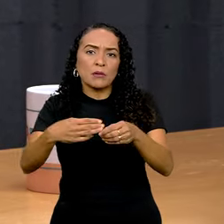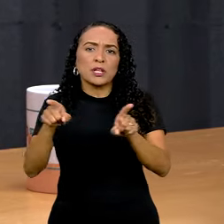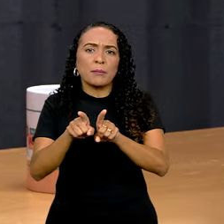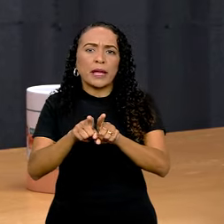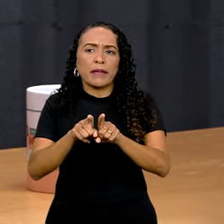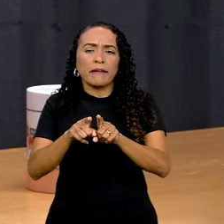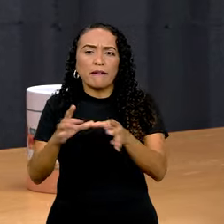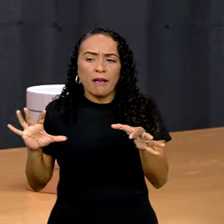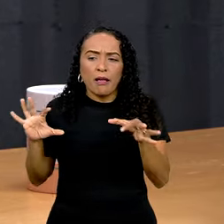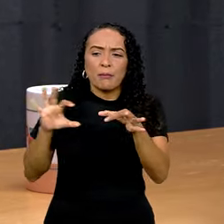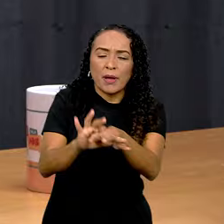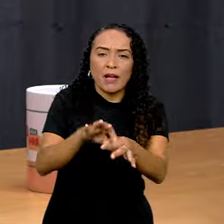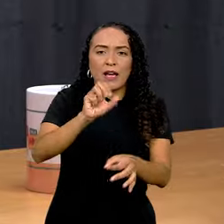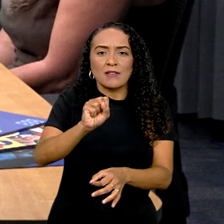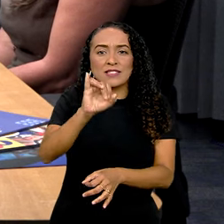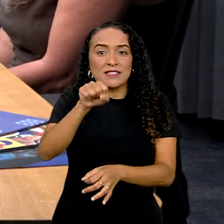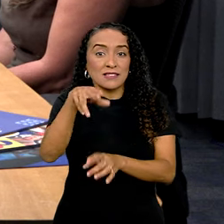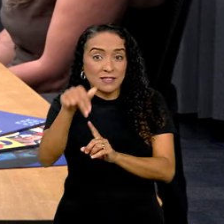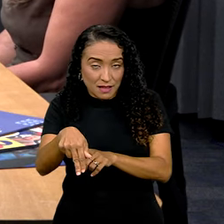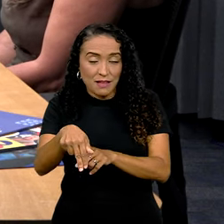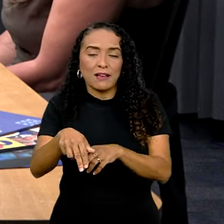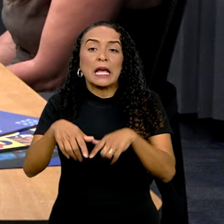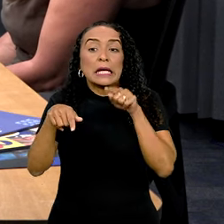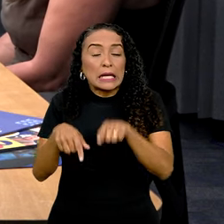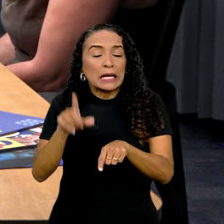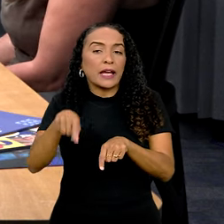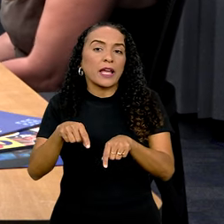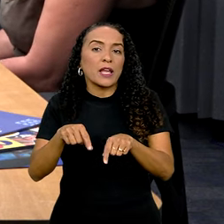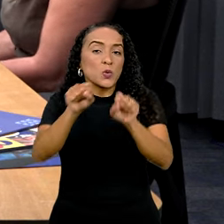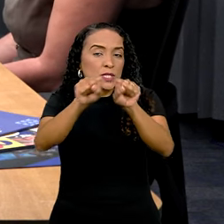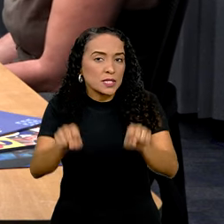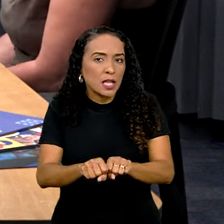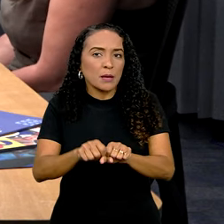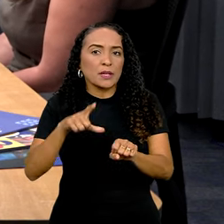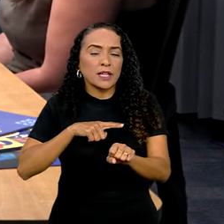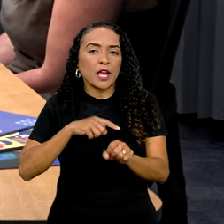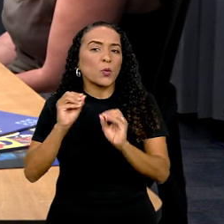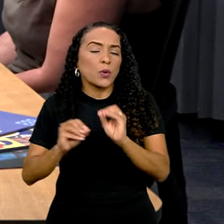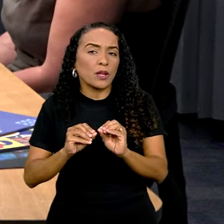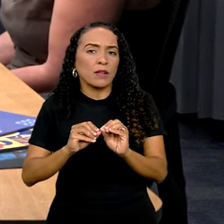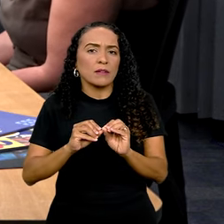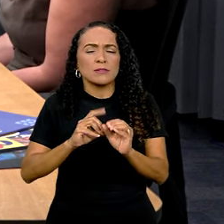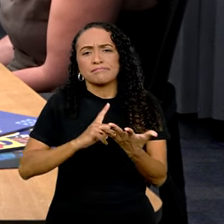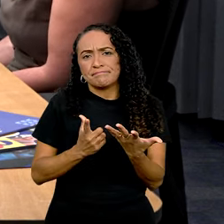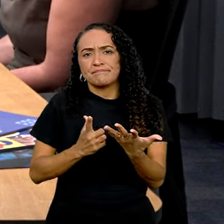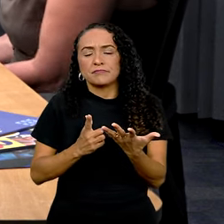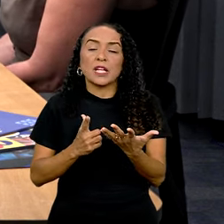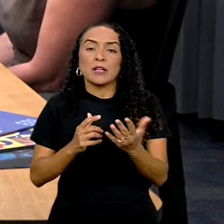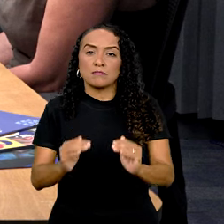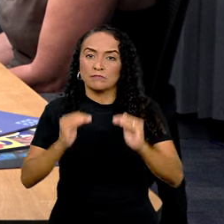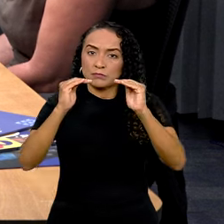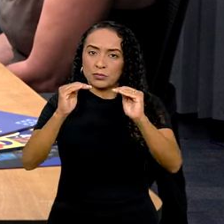municipais eles aderem a ao cisan então o essa esse sistema composto né Por eh